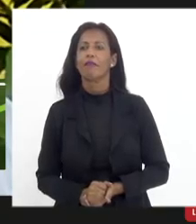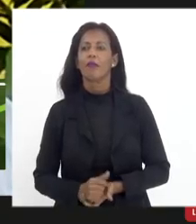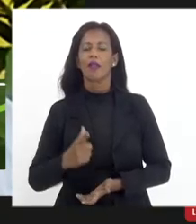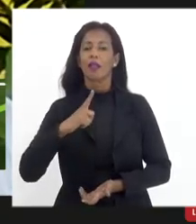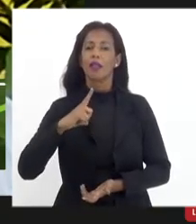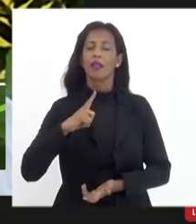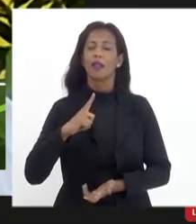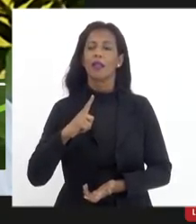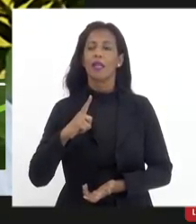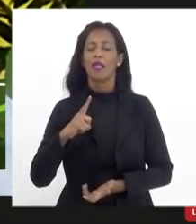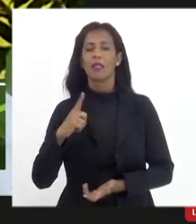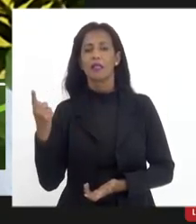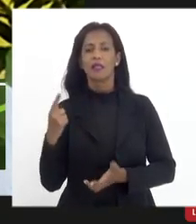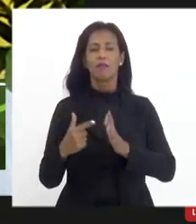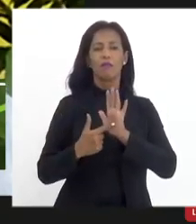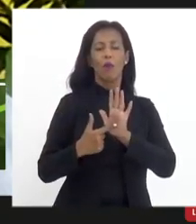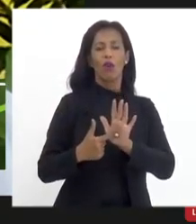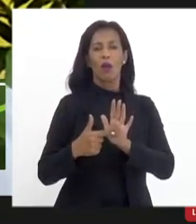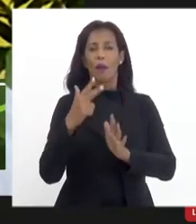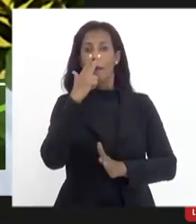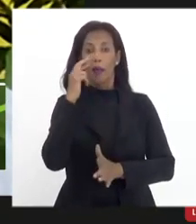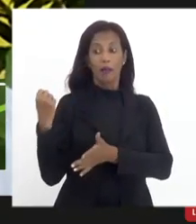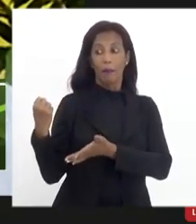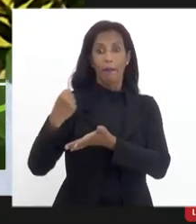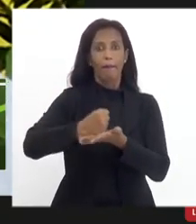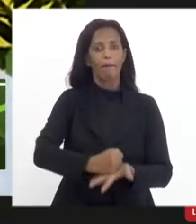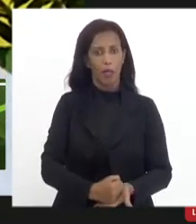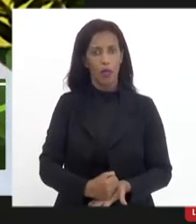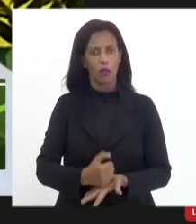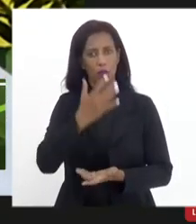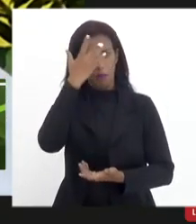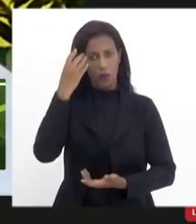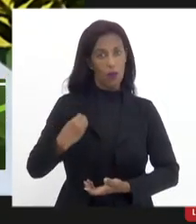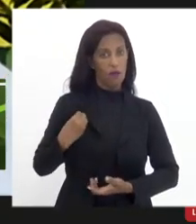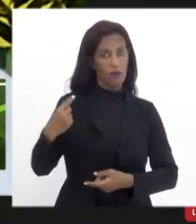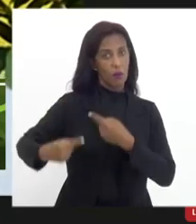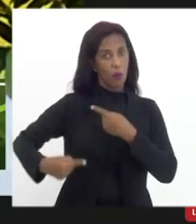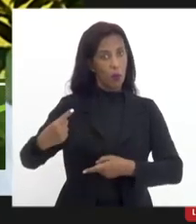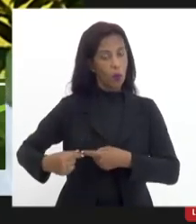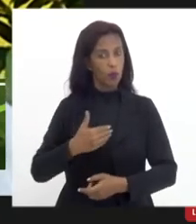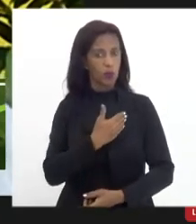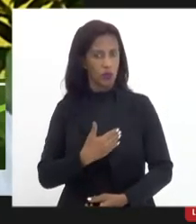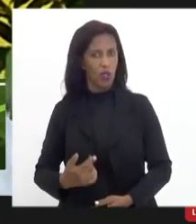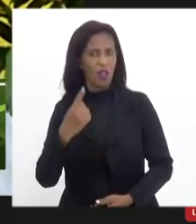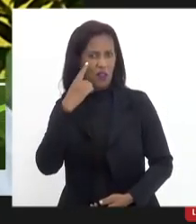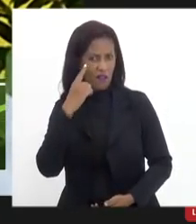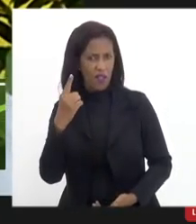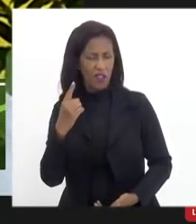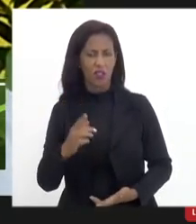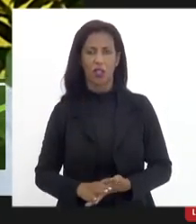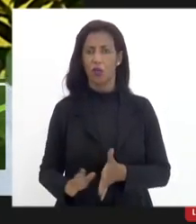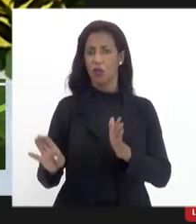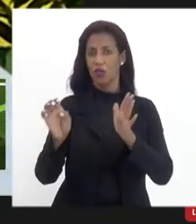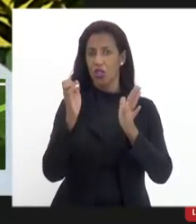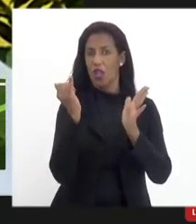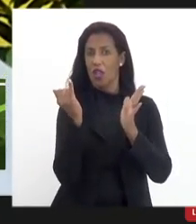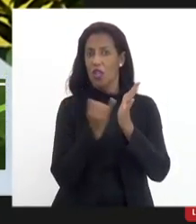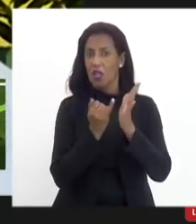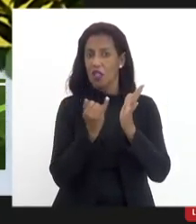têm se caracterizado um peso para quem lida com políticas públicas. Veja que os editais, eles